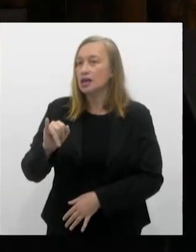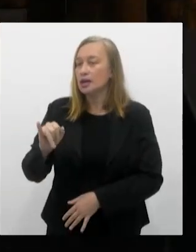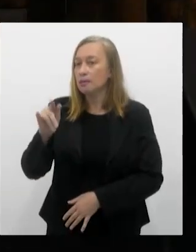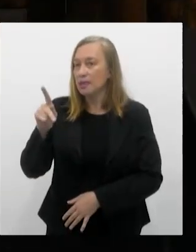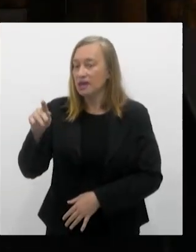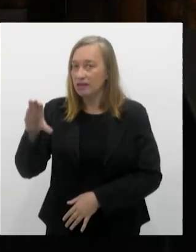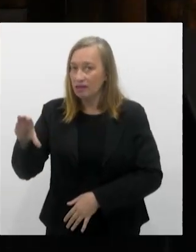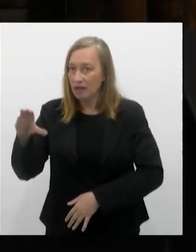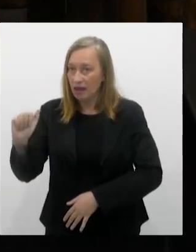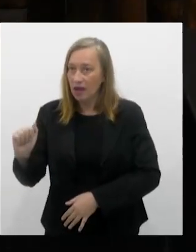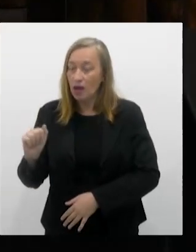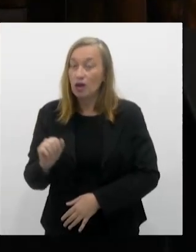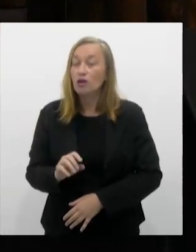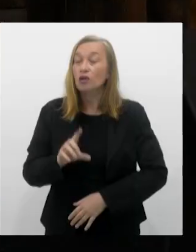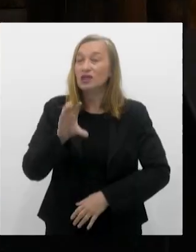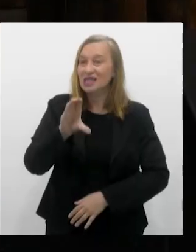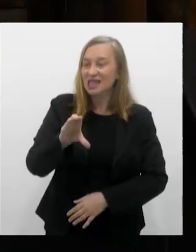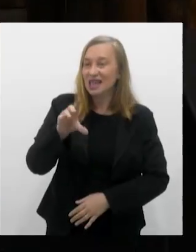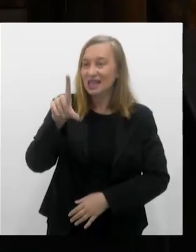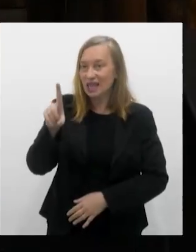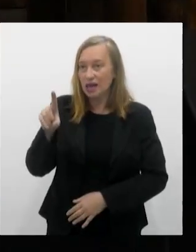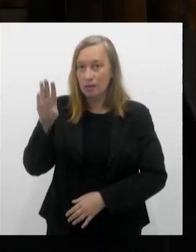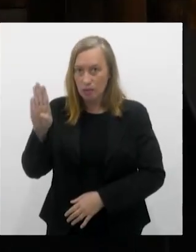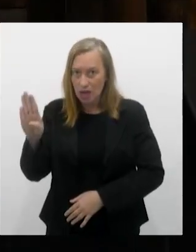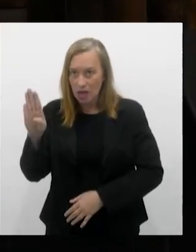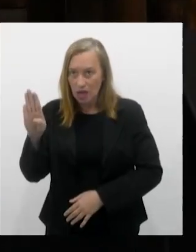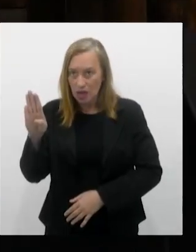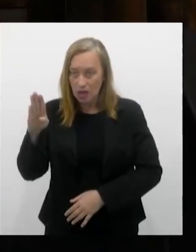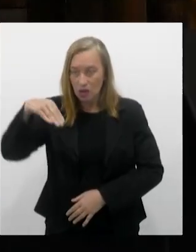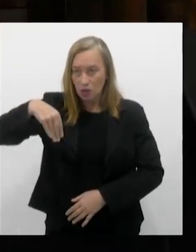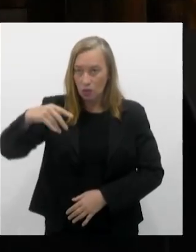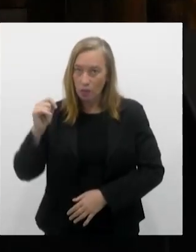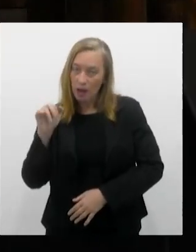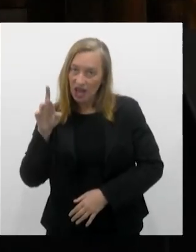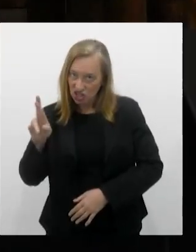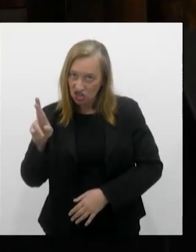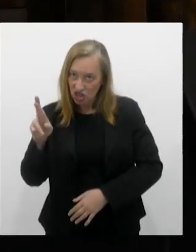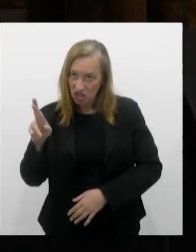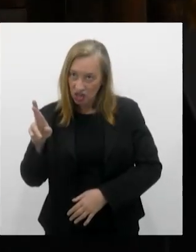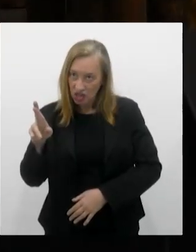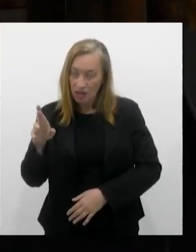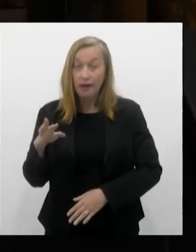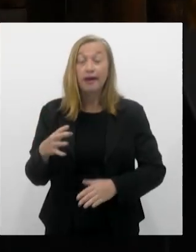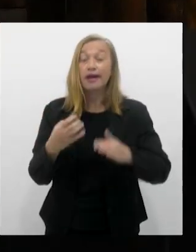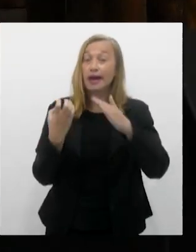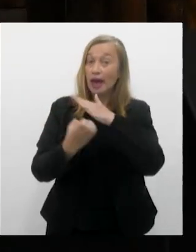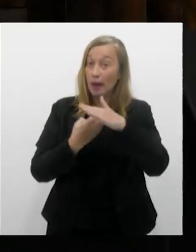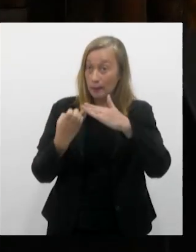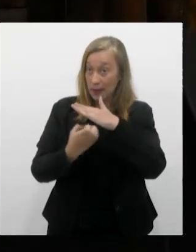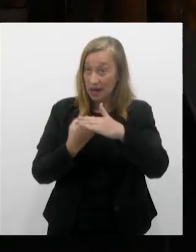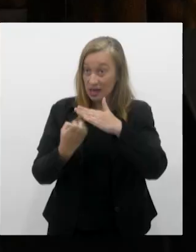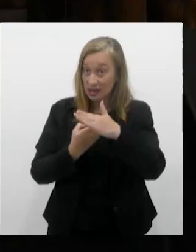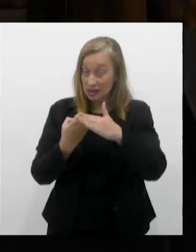O CDB do Master, que a SEDAI